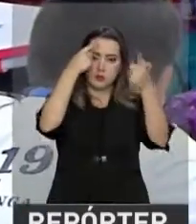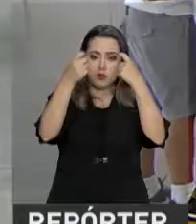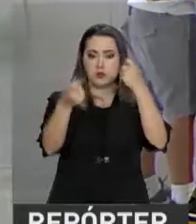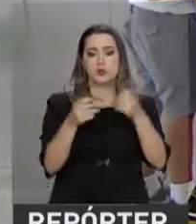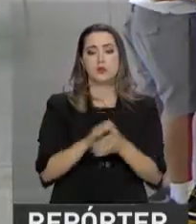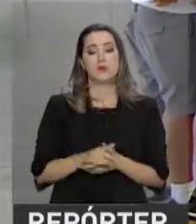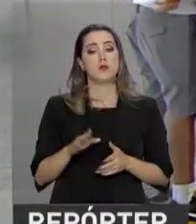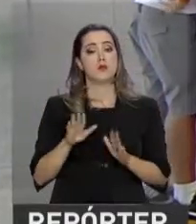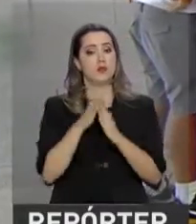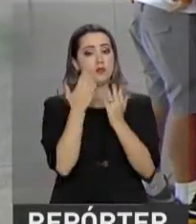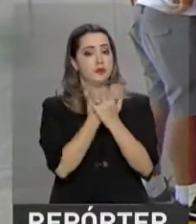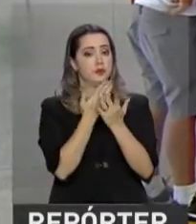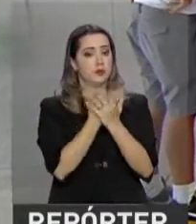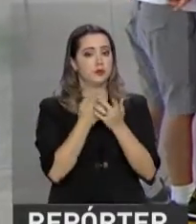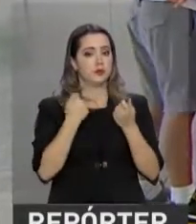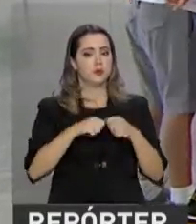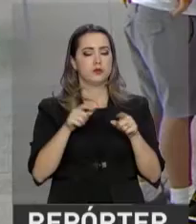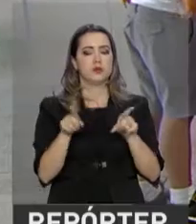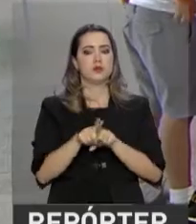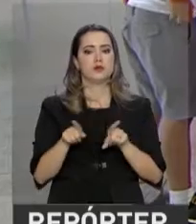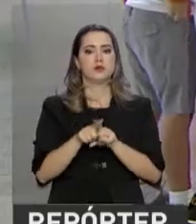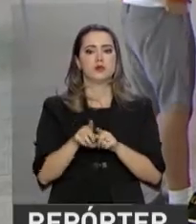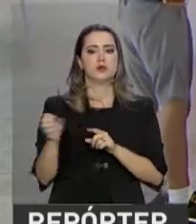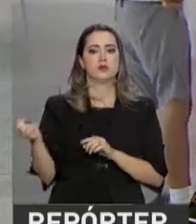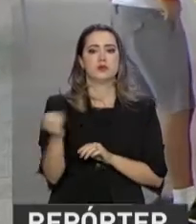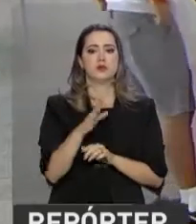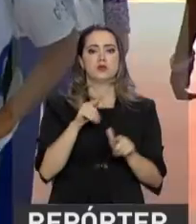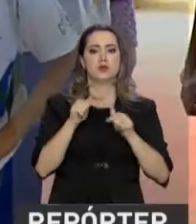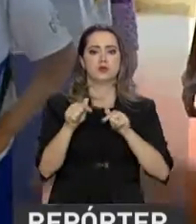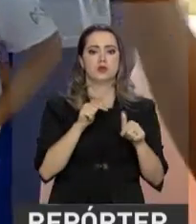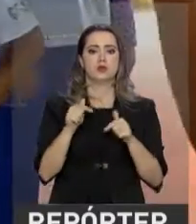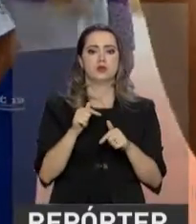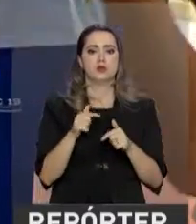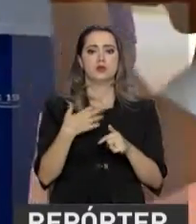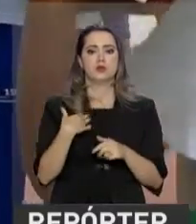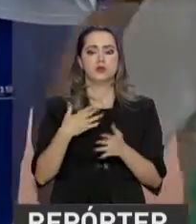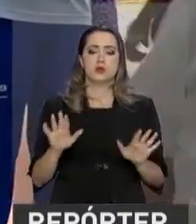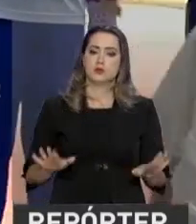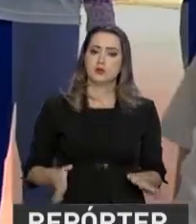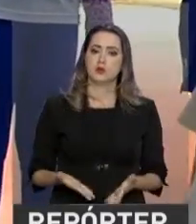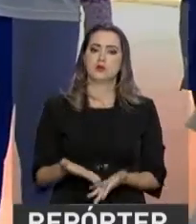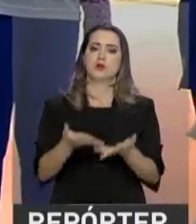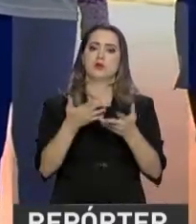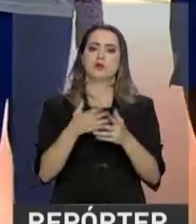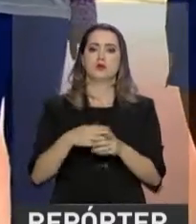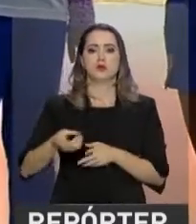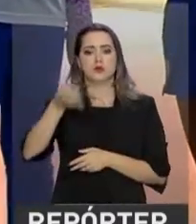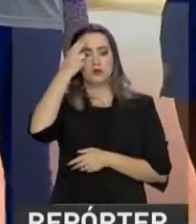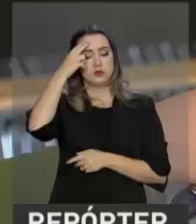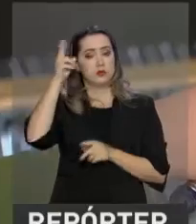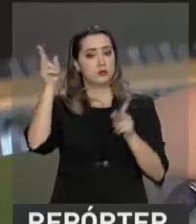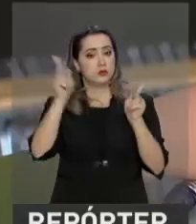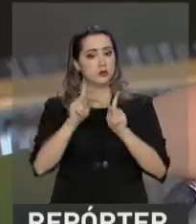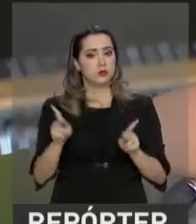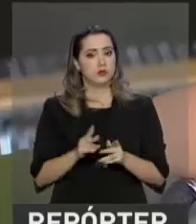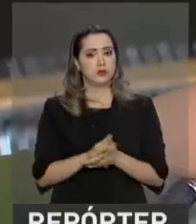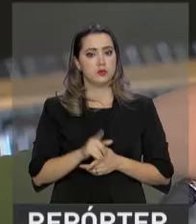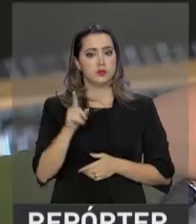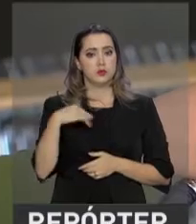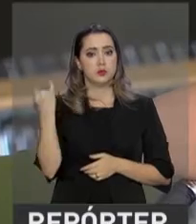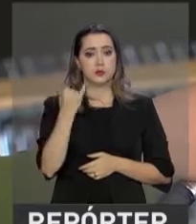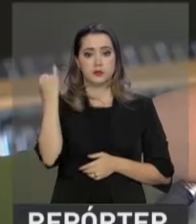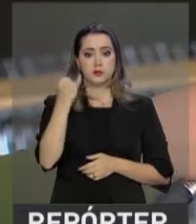implantar ações voltadas à promoção de uma cultura de paz é muito importante destacar que o papel da escola